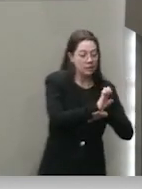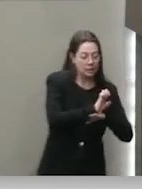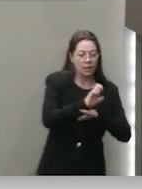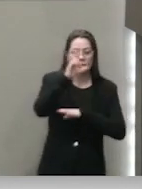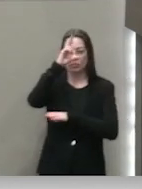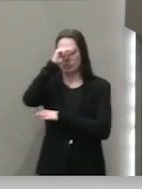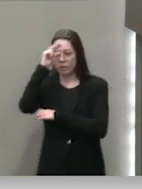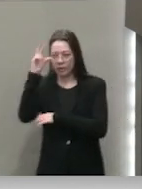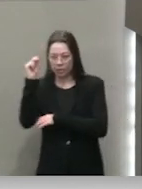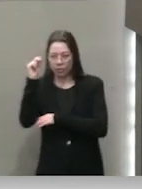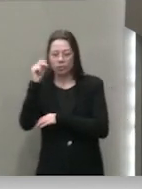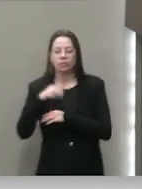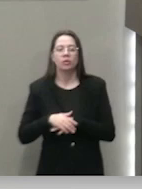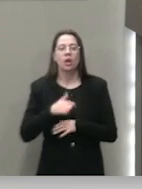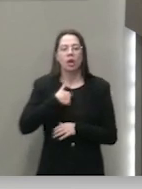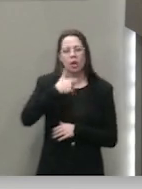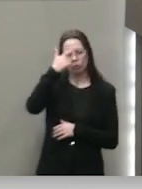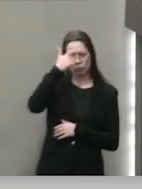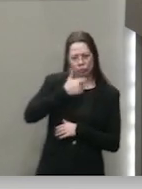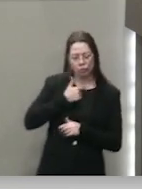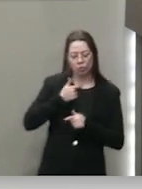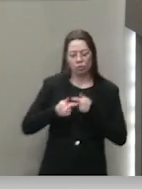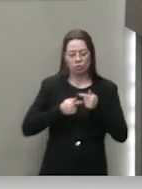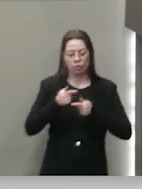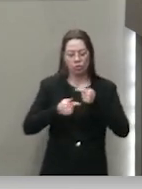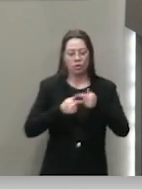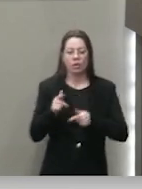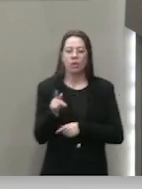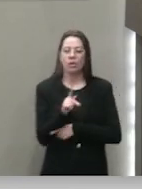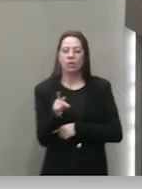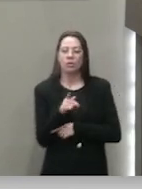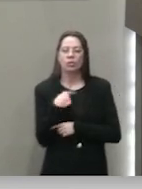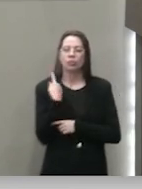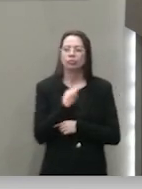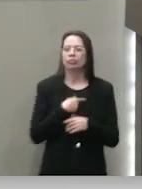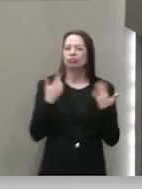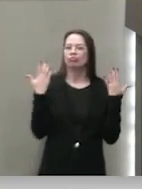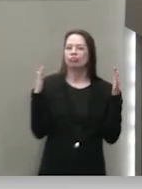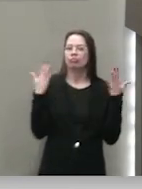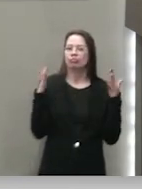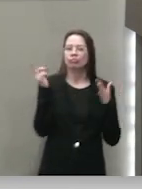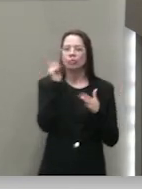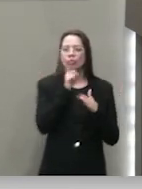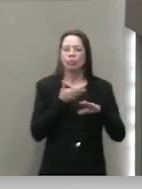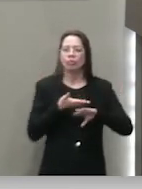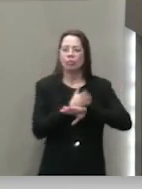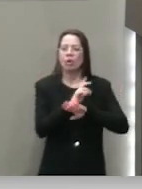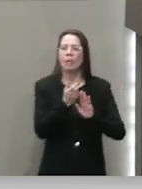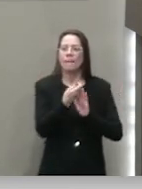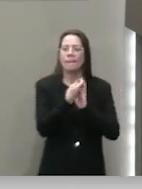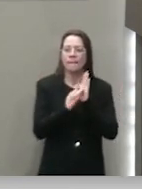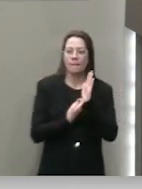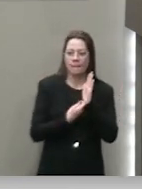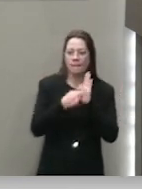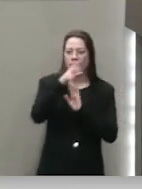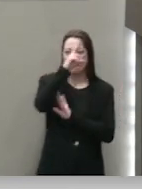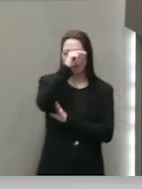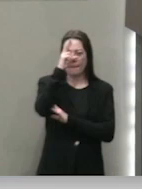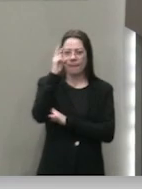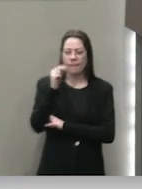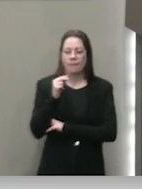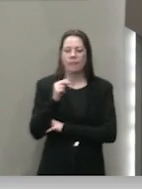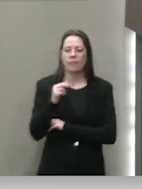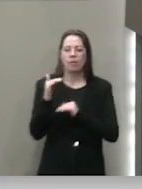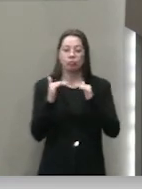Grande do Sul. Eu sou da geração de professores que a gente comemorava quando passava num concurso público do município, que era que